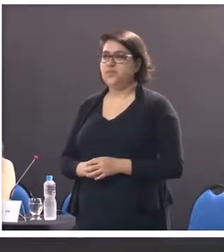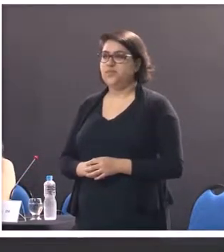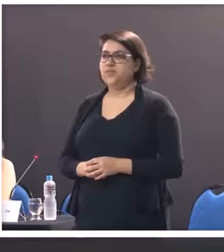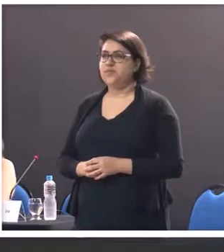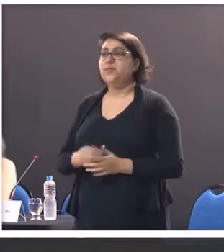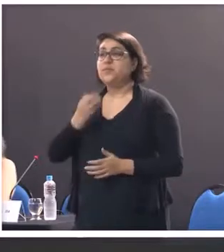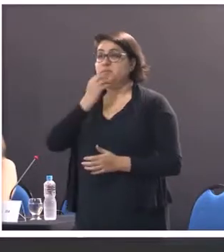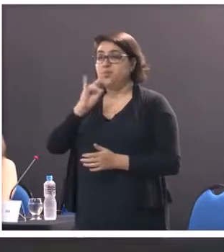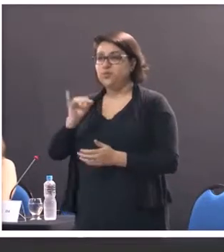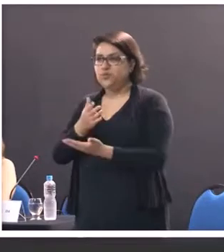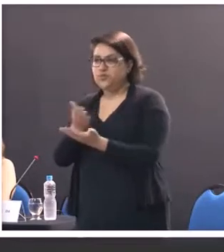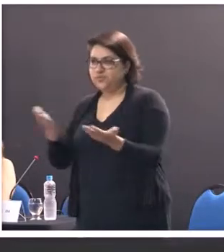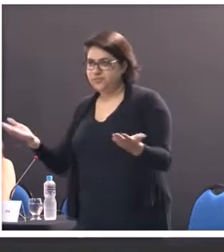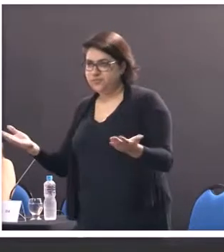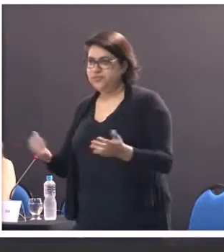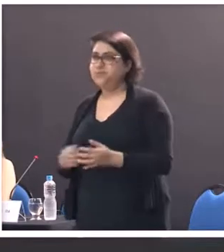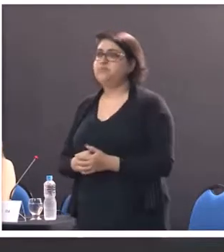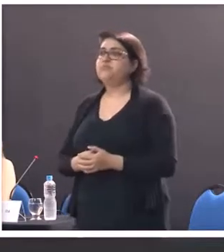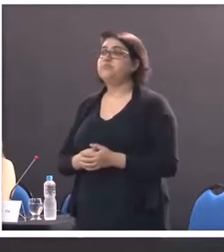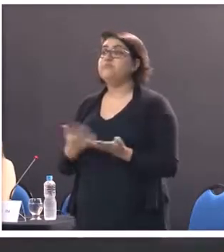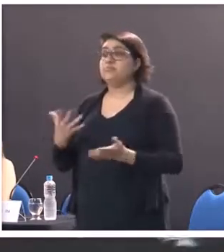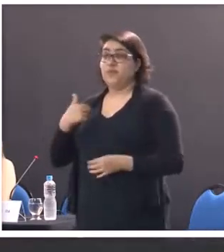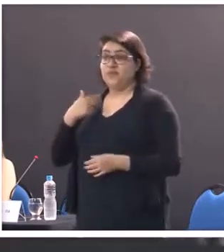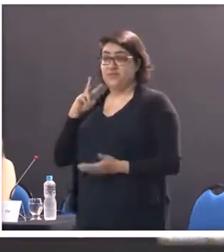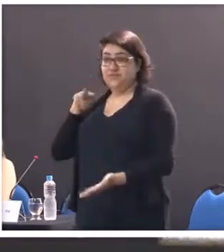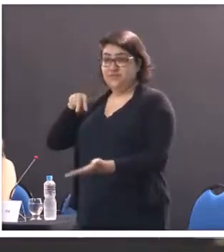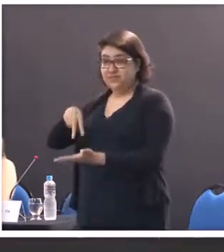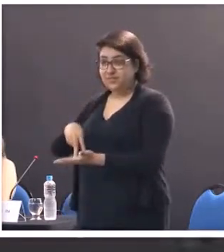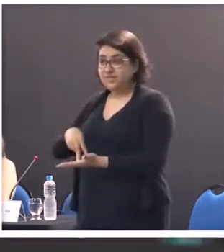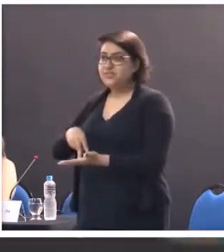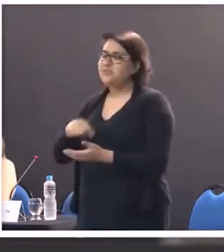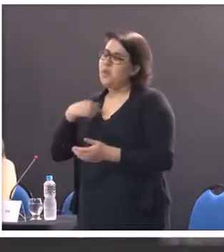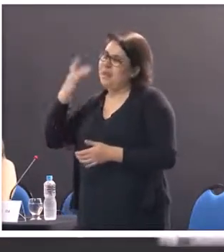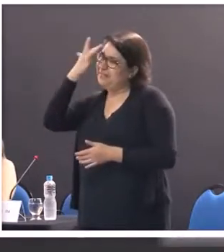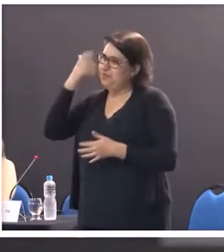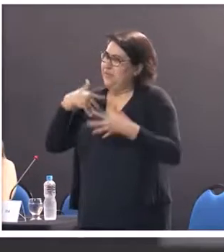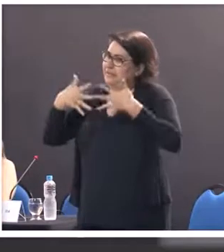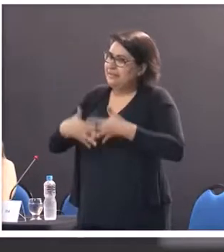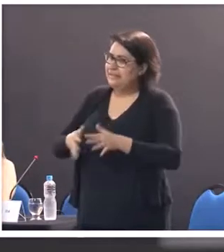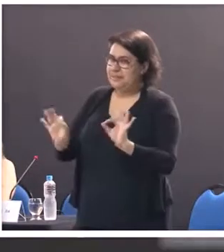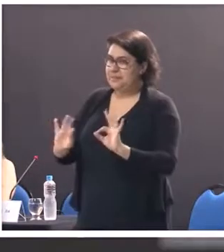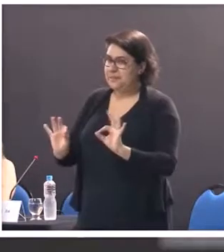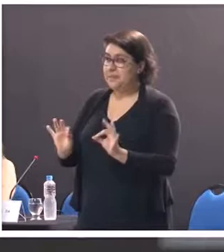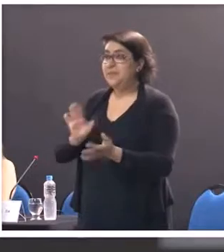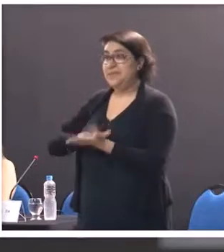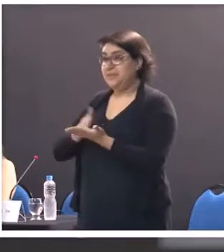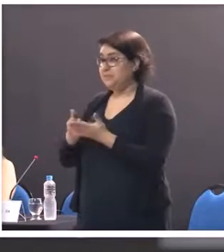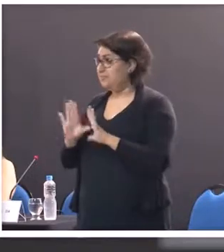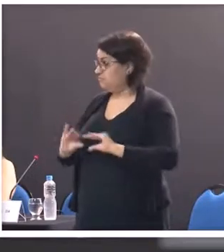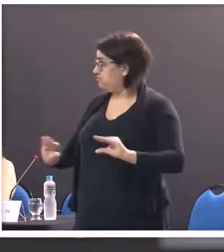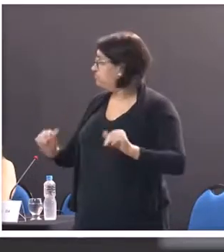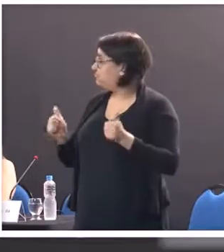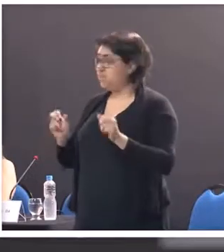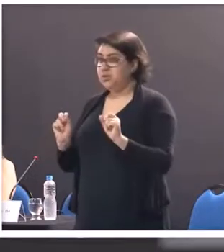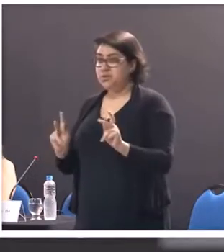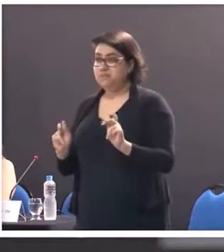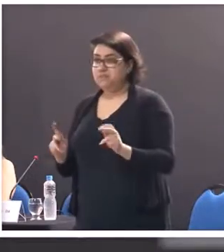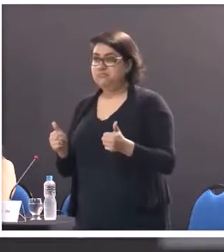Bom dia. Vou ficar daqui da frente, acredito que eu não atrapalho. Os intérpretes, tranquilo? Atrapalha